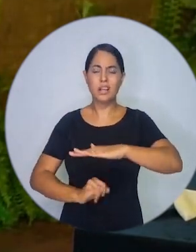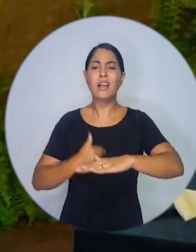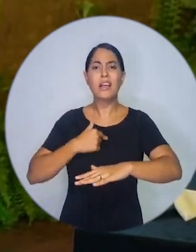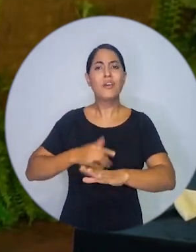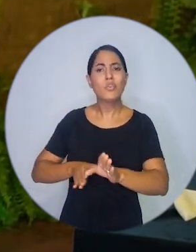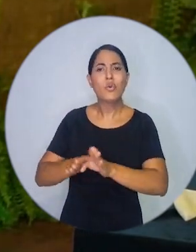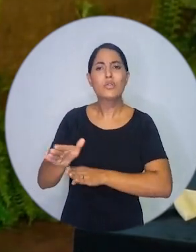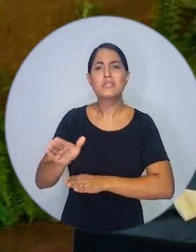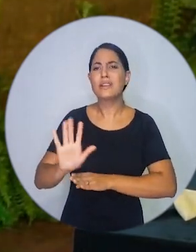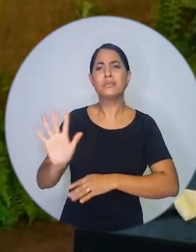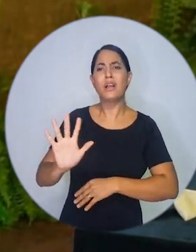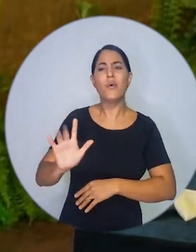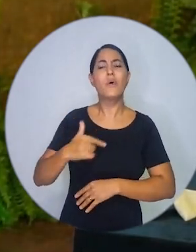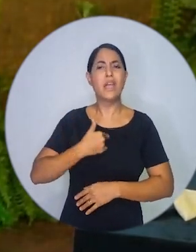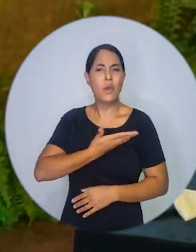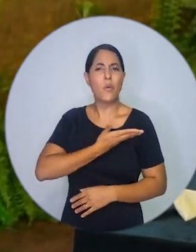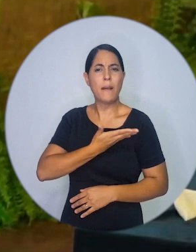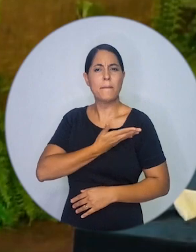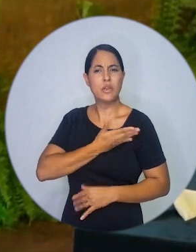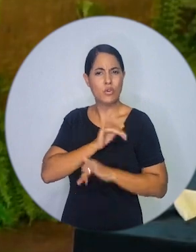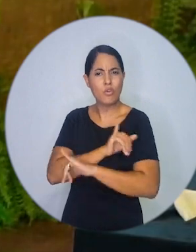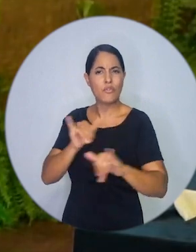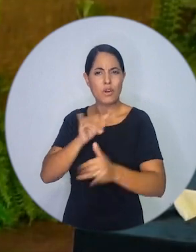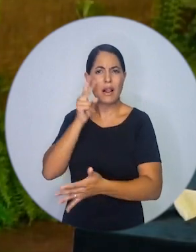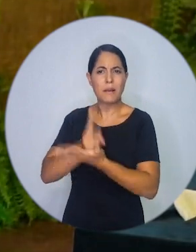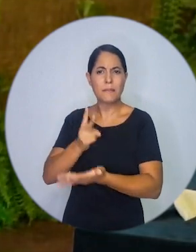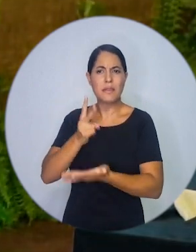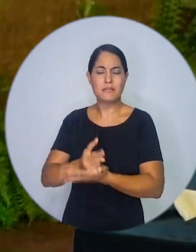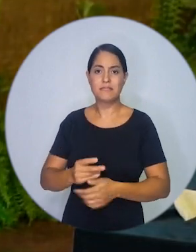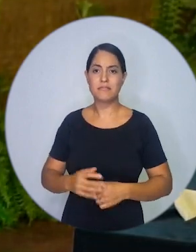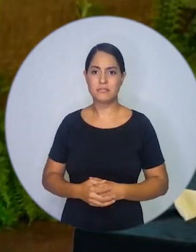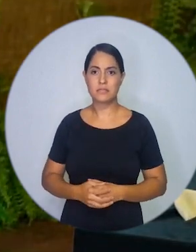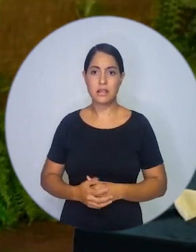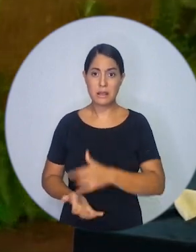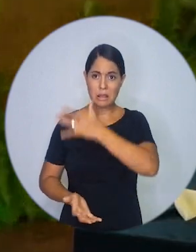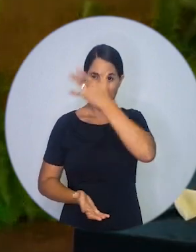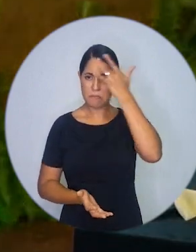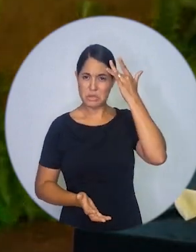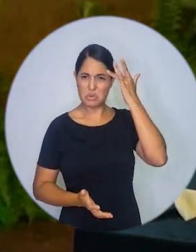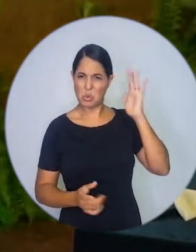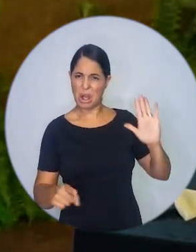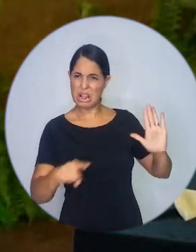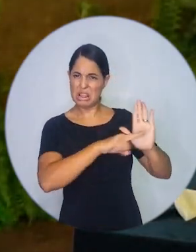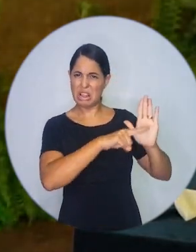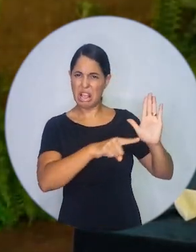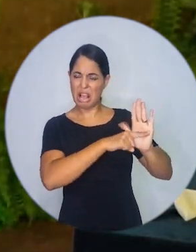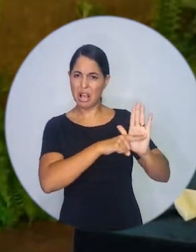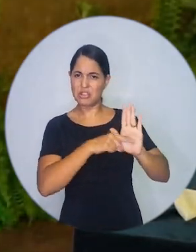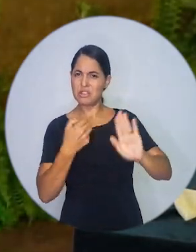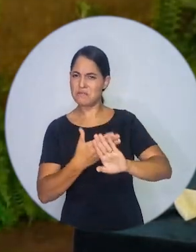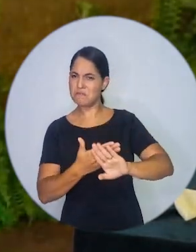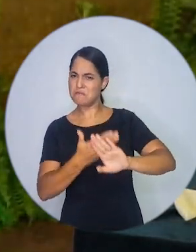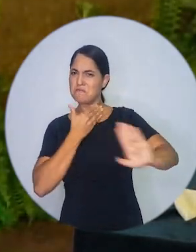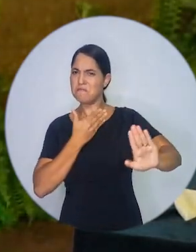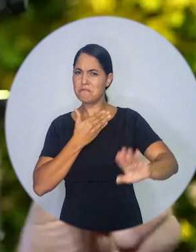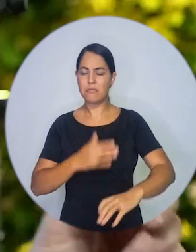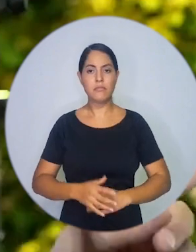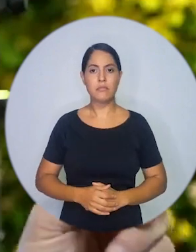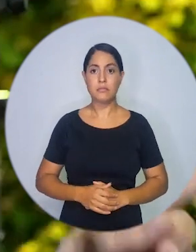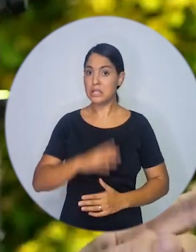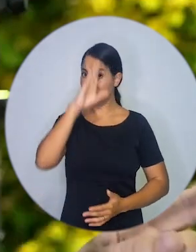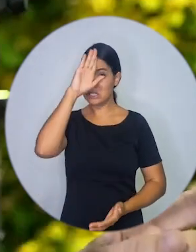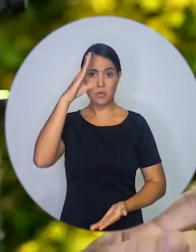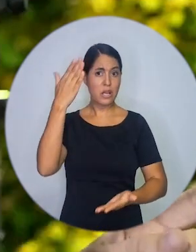dar, não é um conselho, eu vou falar uma palavra que eu falaria para um amigo: distanciem-se dos pessimistas,